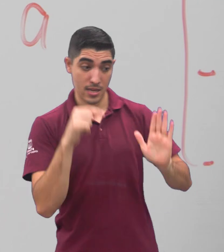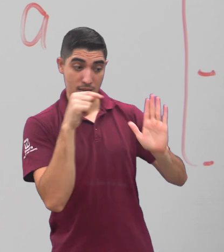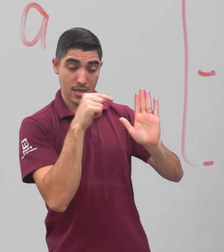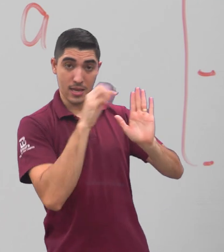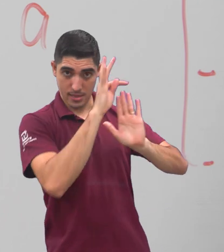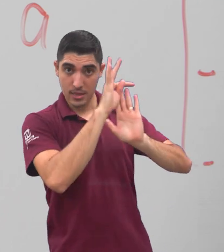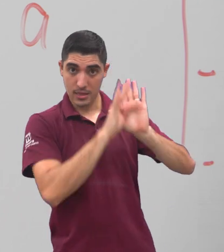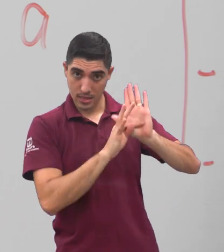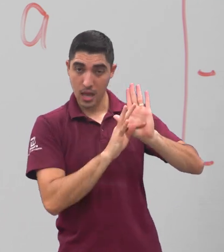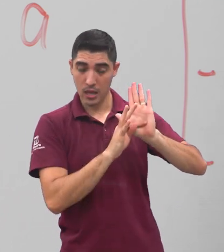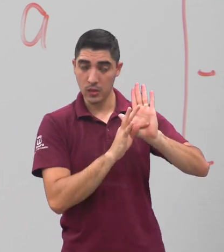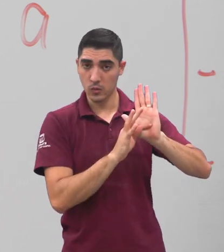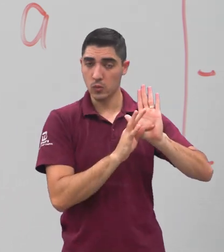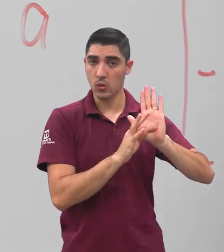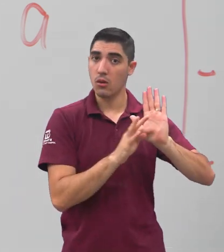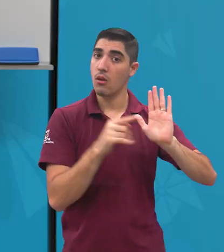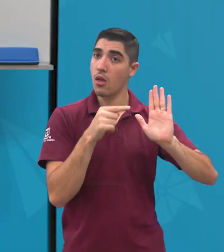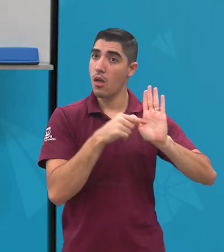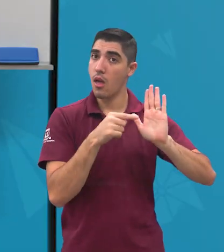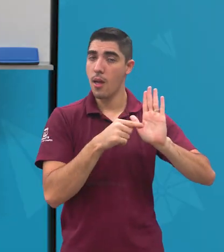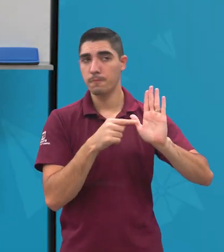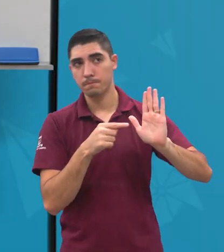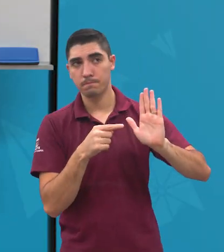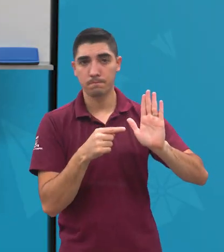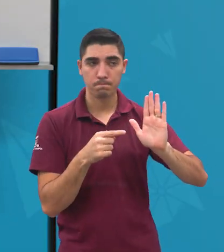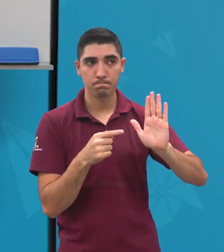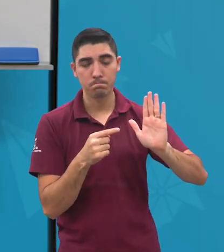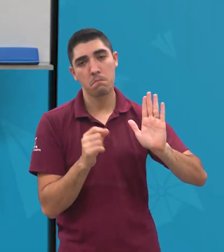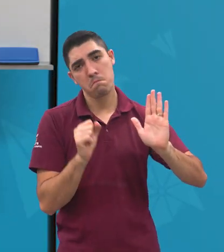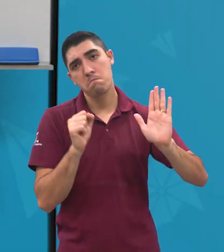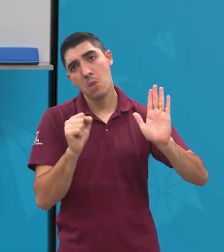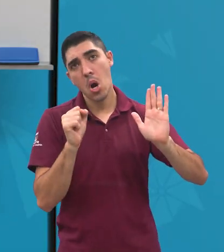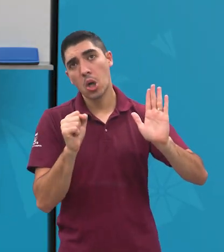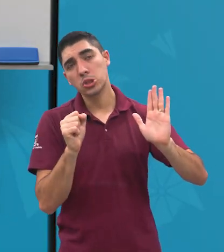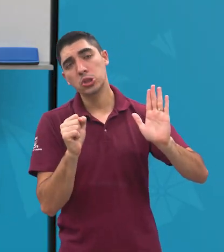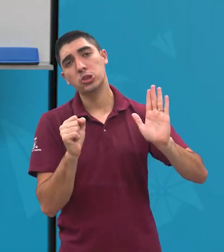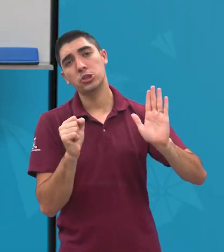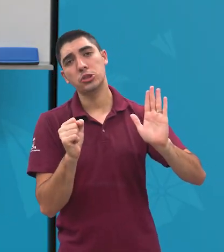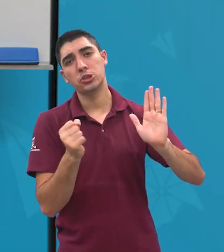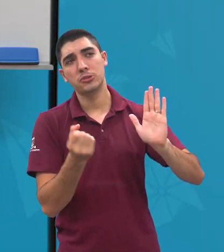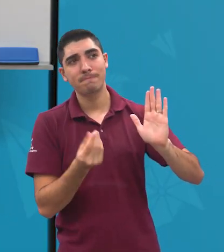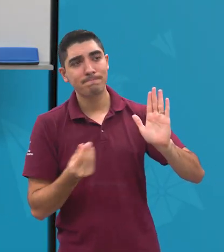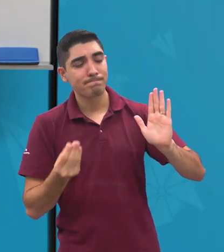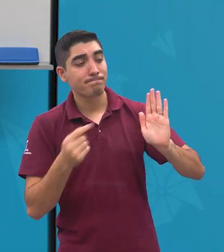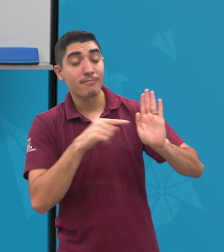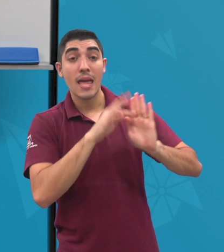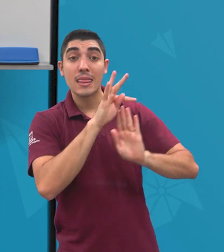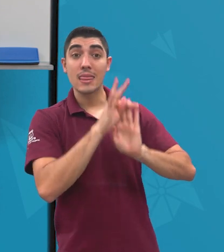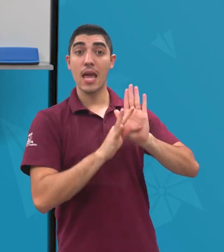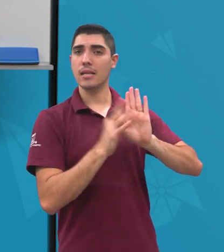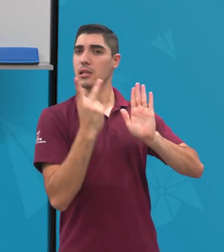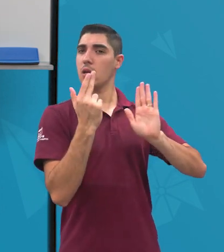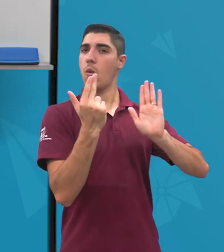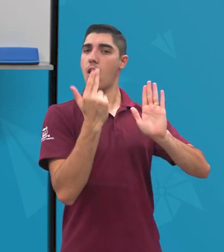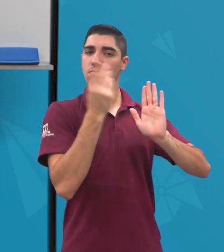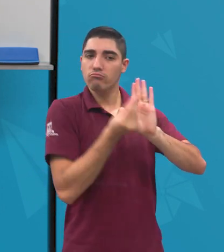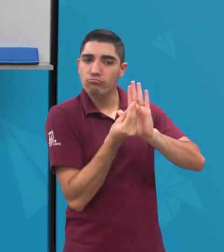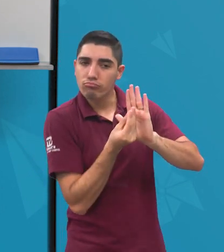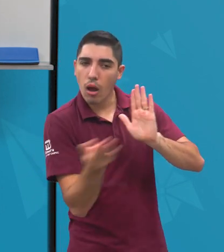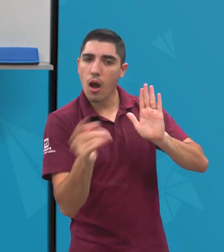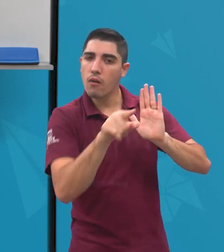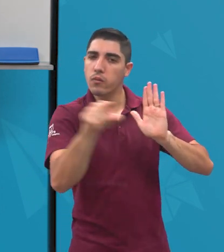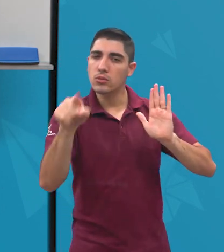pode ser considerado uma espécie de texto de sabedoria ou